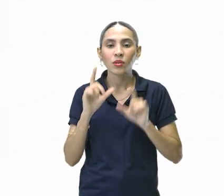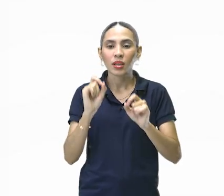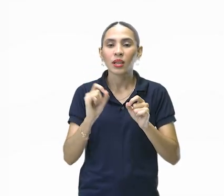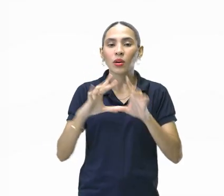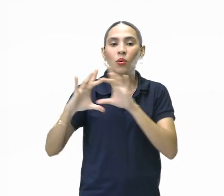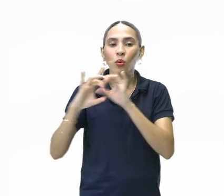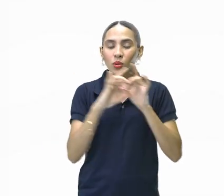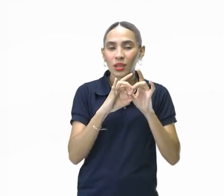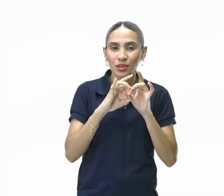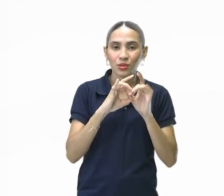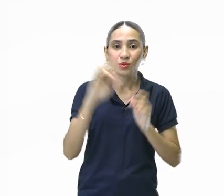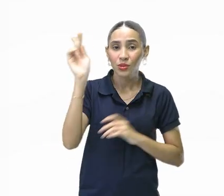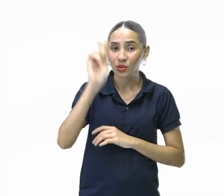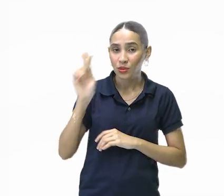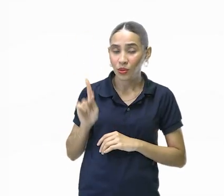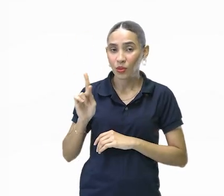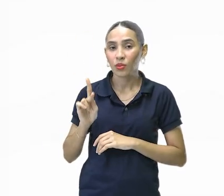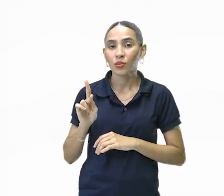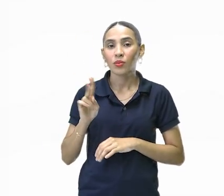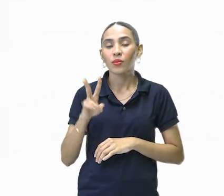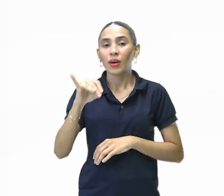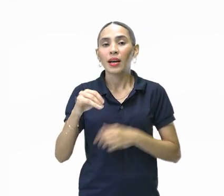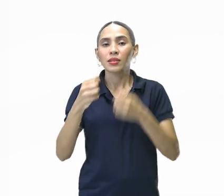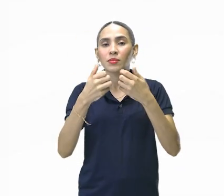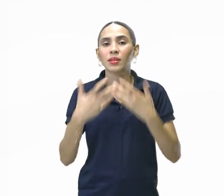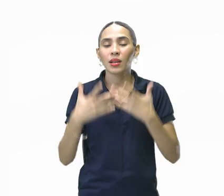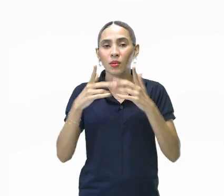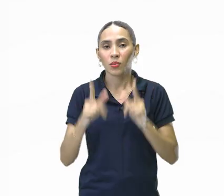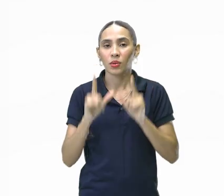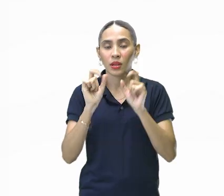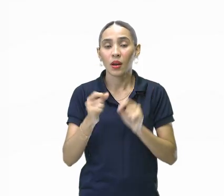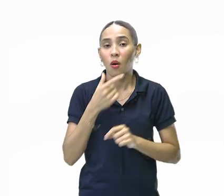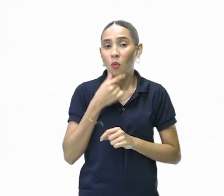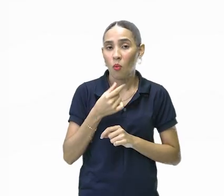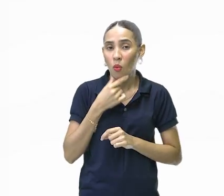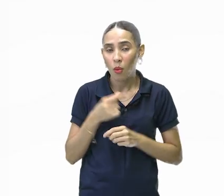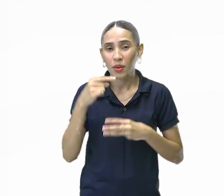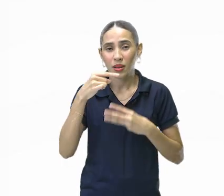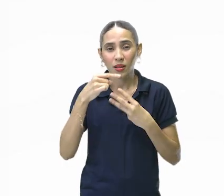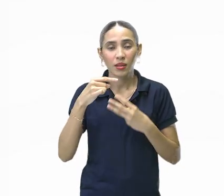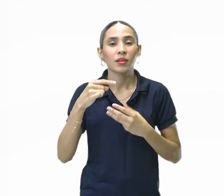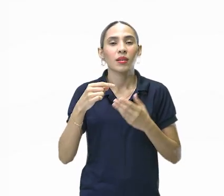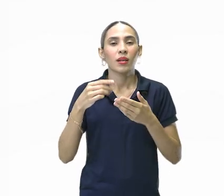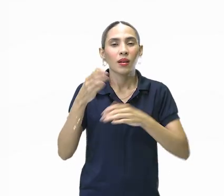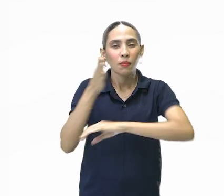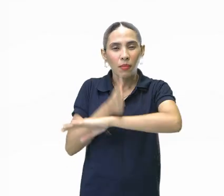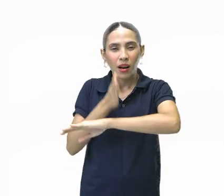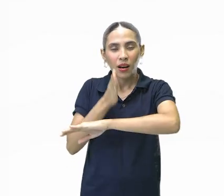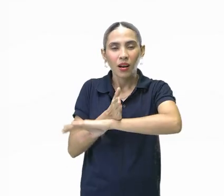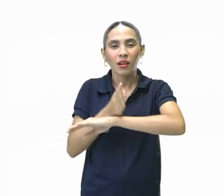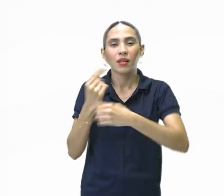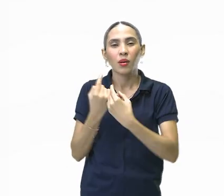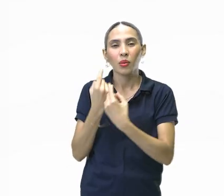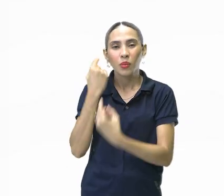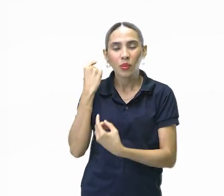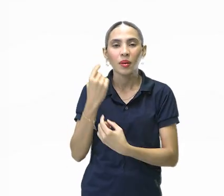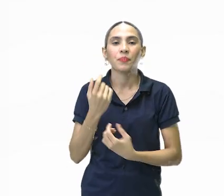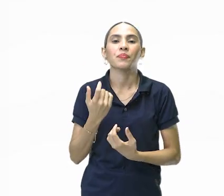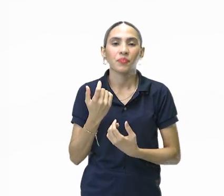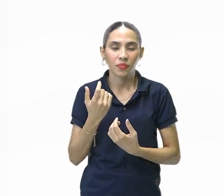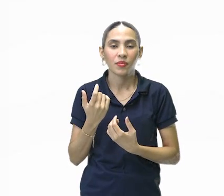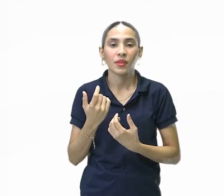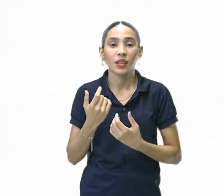contexto histórico, ela remonta aí ao homem pré-histórico, né, ao homem antigo,